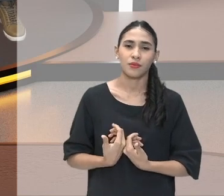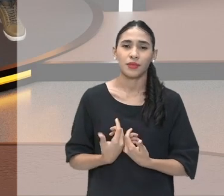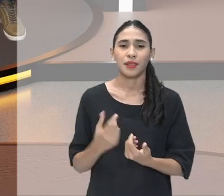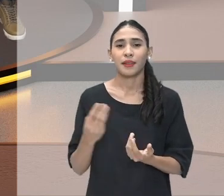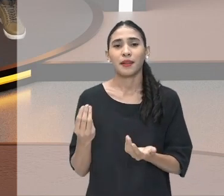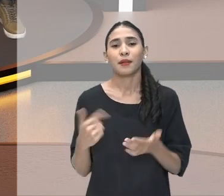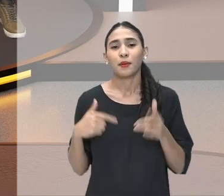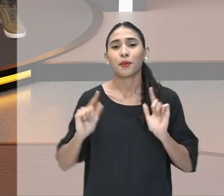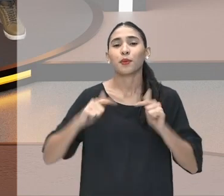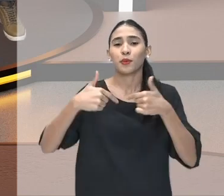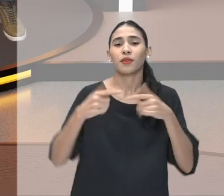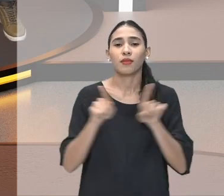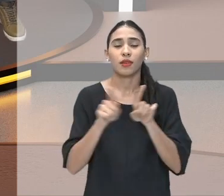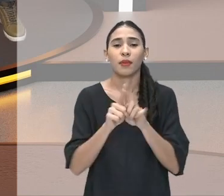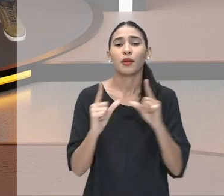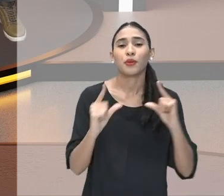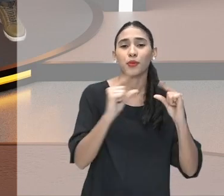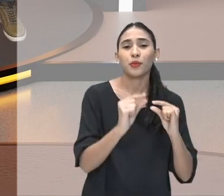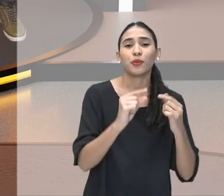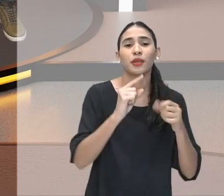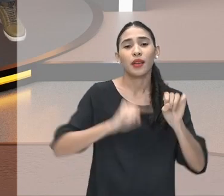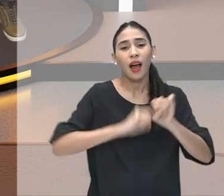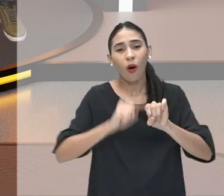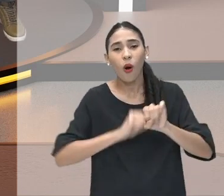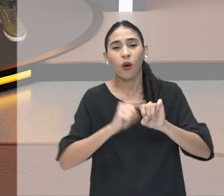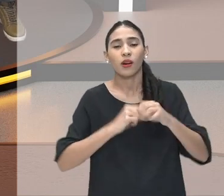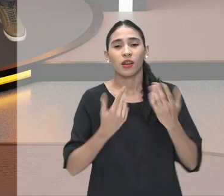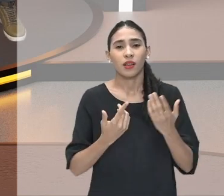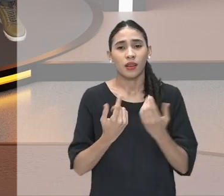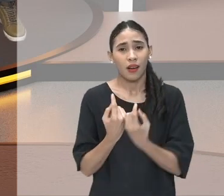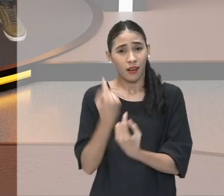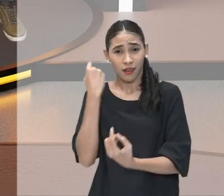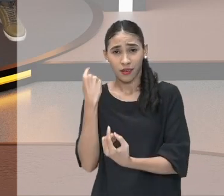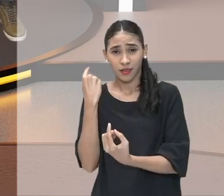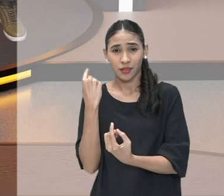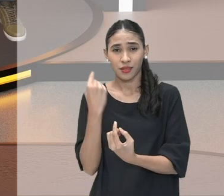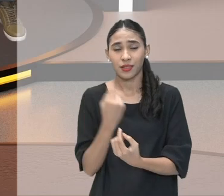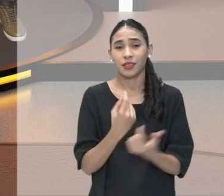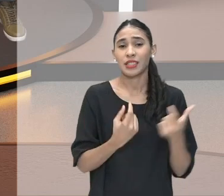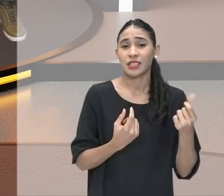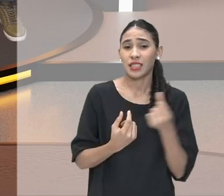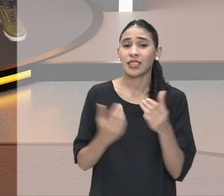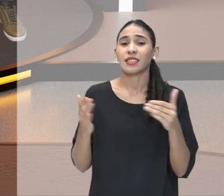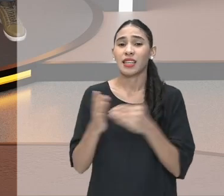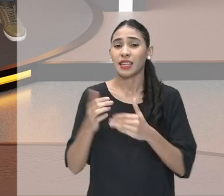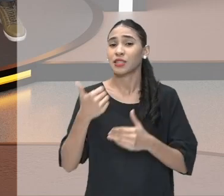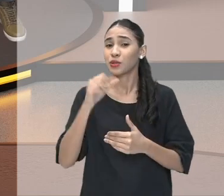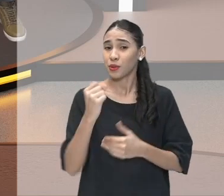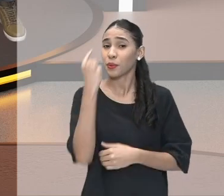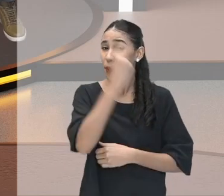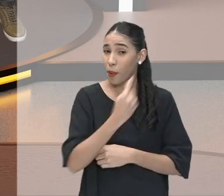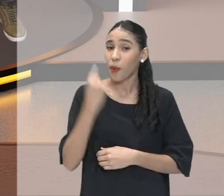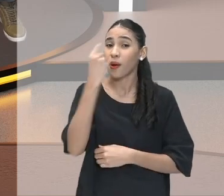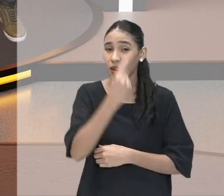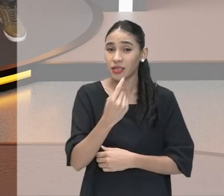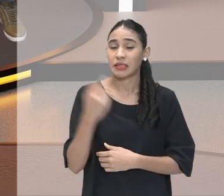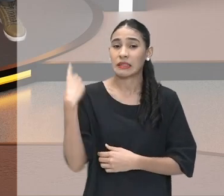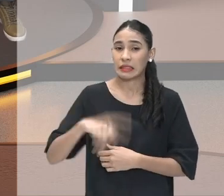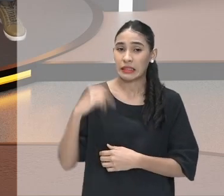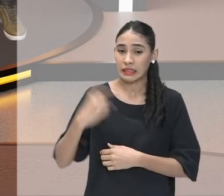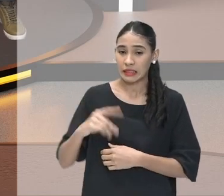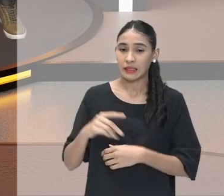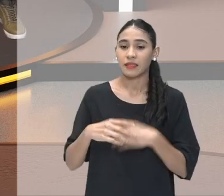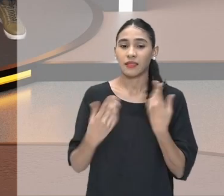diminuir a carga semanal de trabalho, mas naquele tempo se trabalhava de 16 a 18 horas e não se